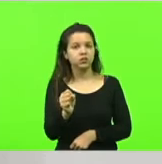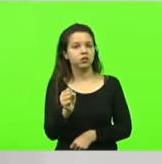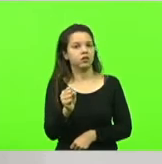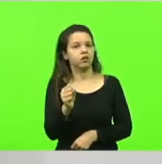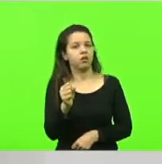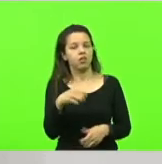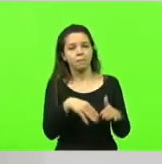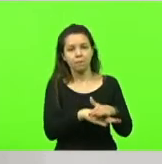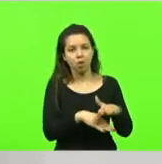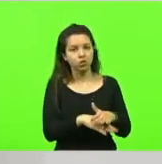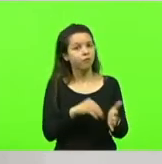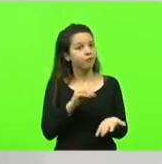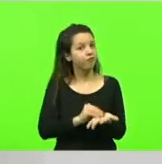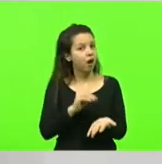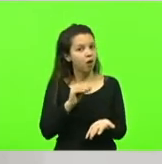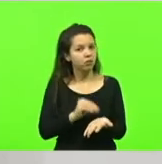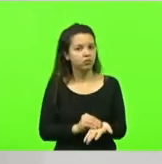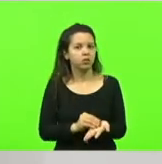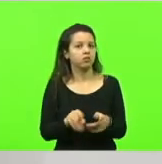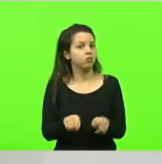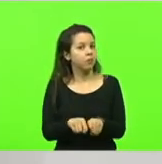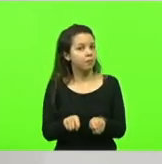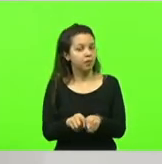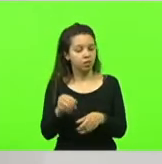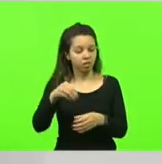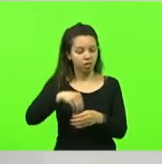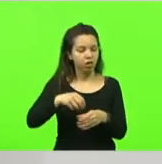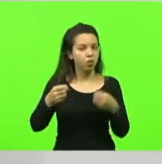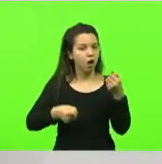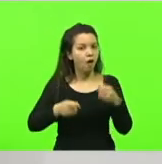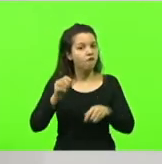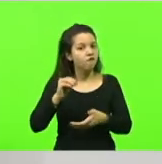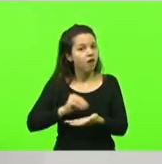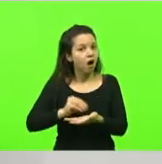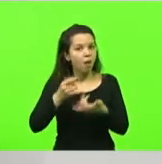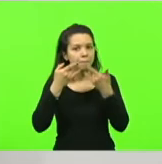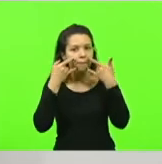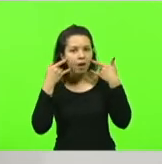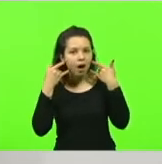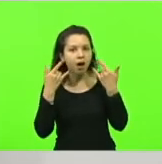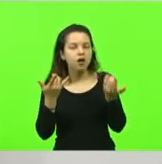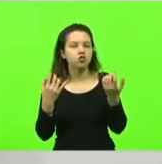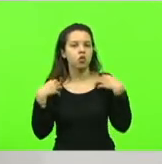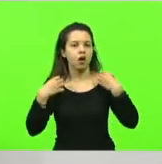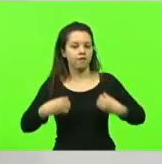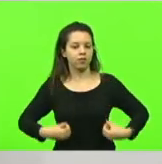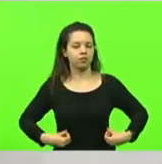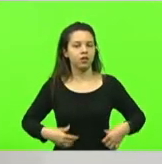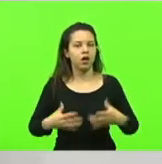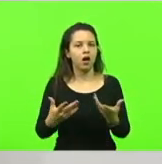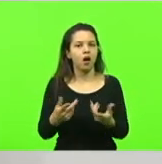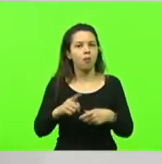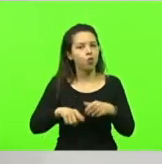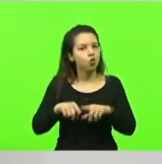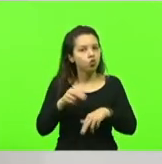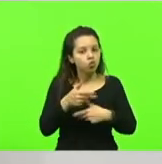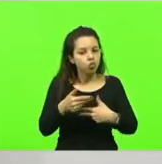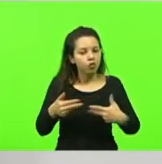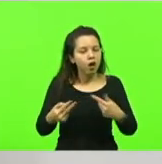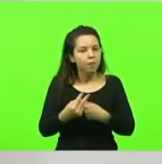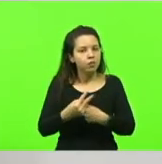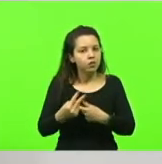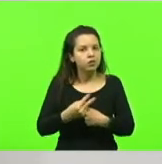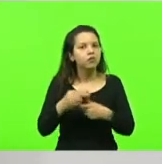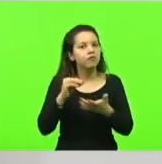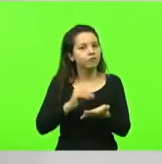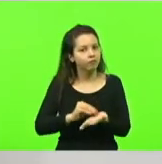faltam itens básicos nas ambulâncias, como máscaras, aventais e os EPIs necessários. Necessita-se com